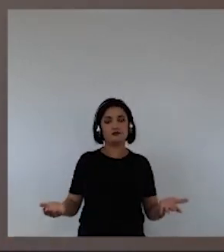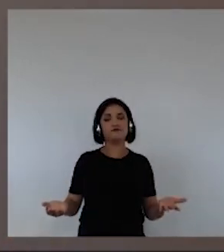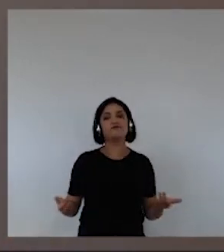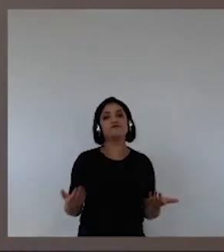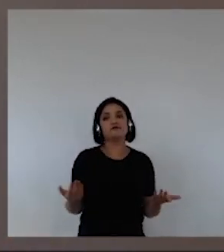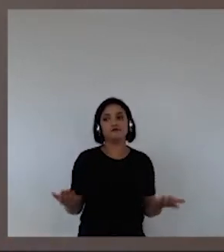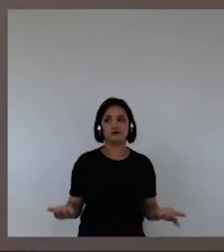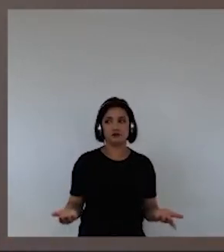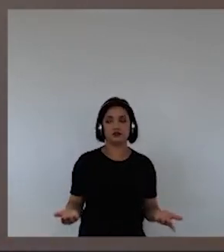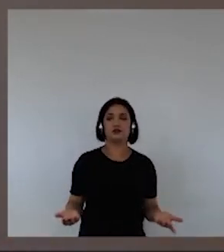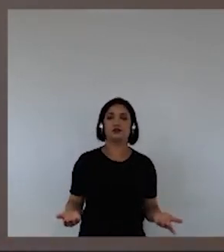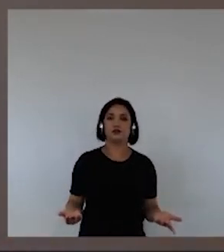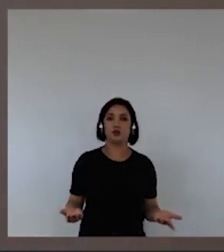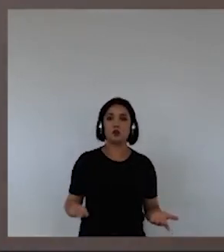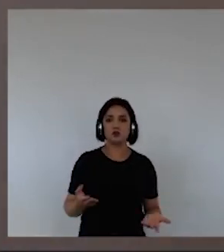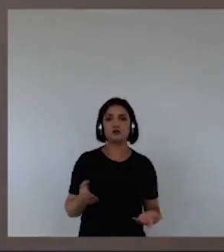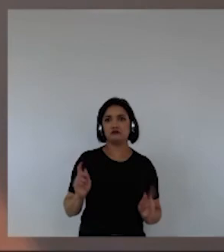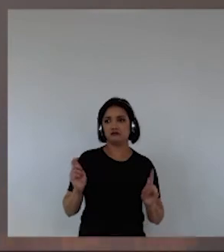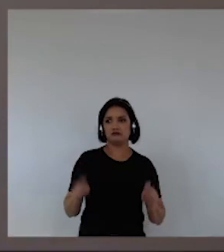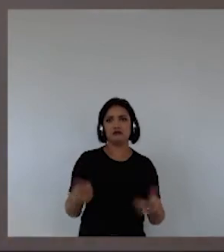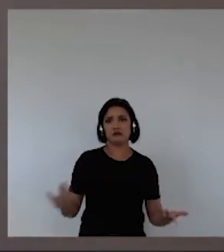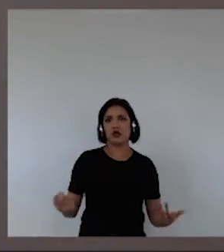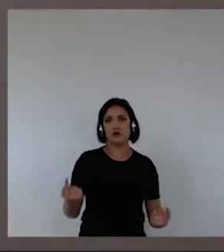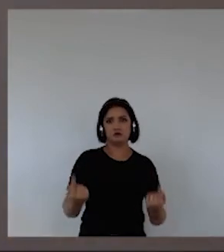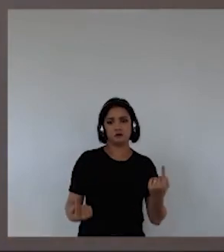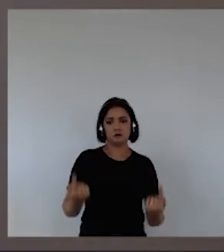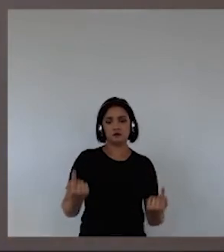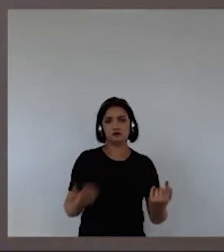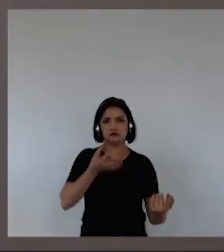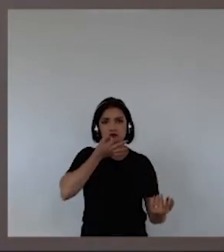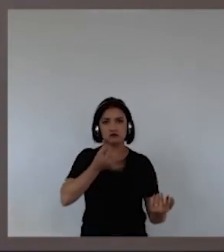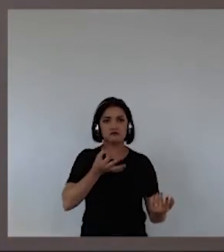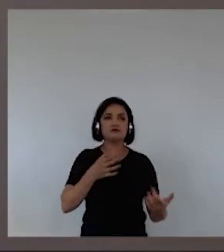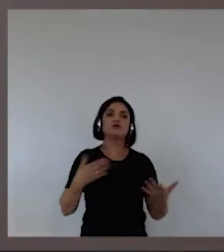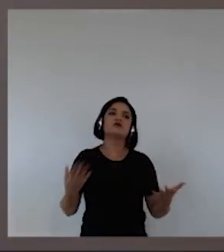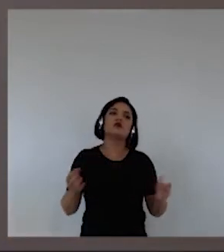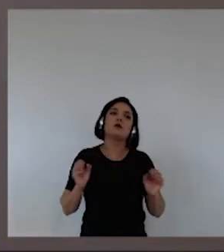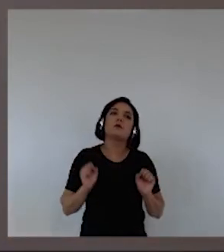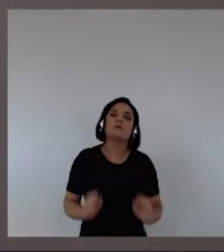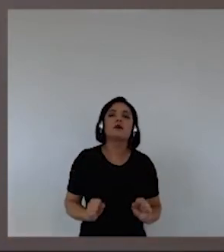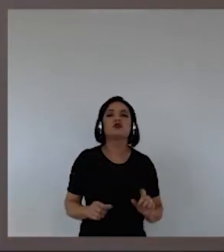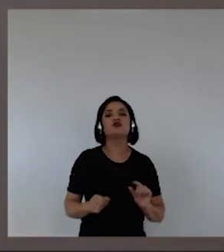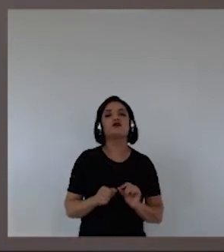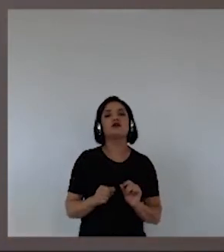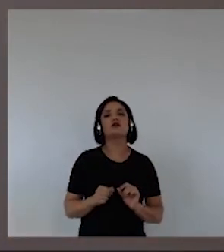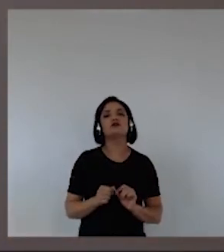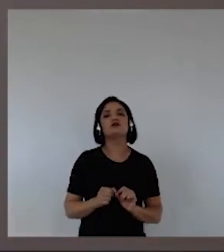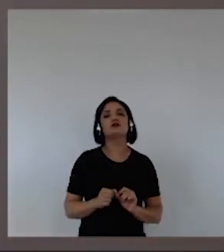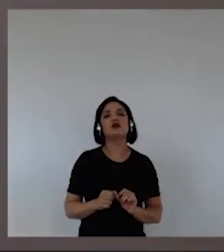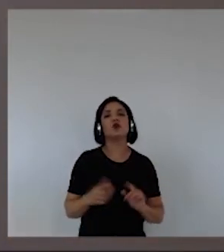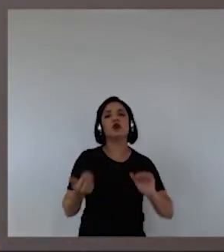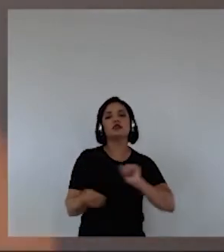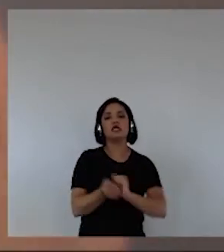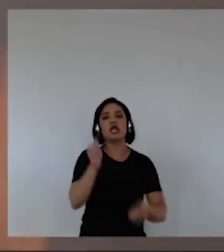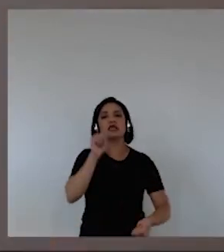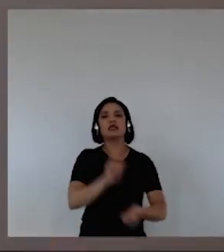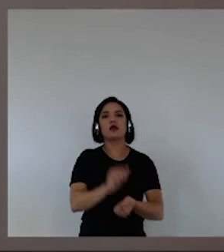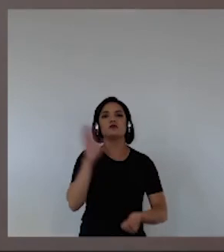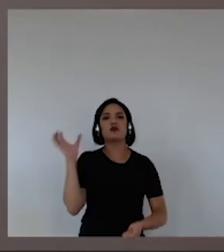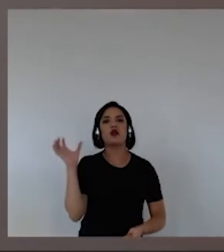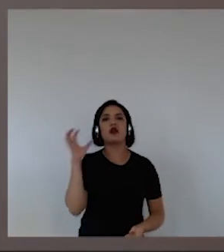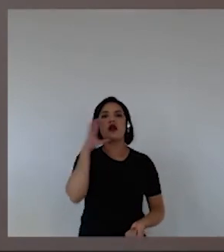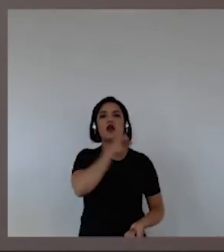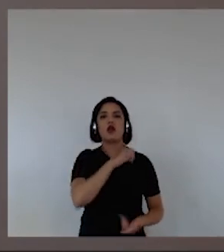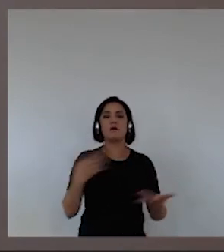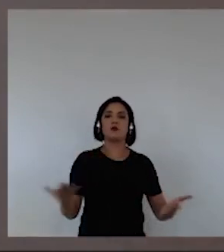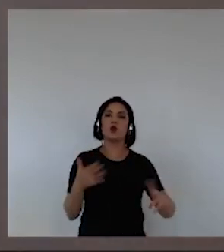de muitas vezes não, em regra, né? Dispor sobre isso, e é possível fazer com que você se adapte mais